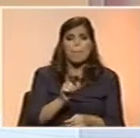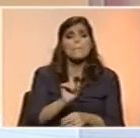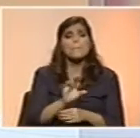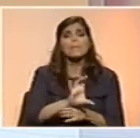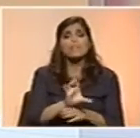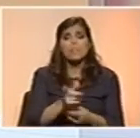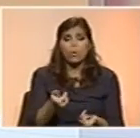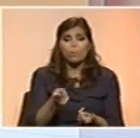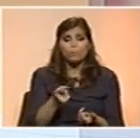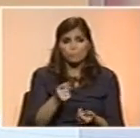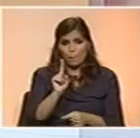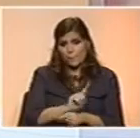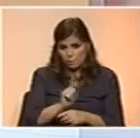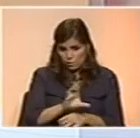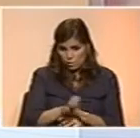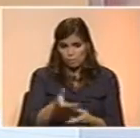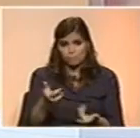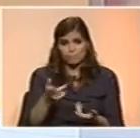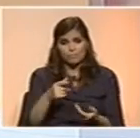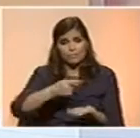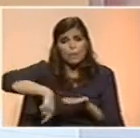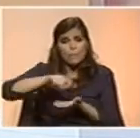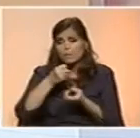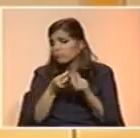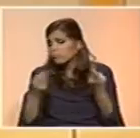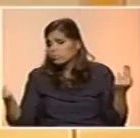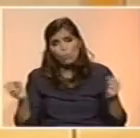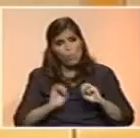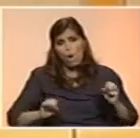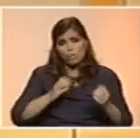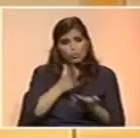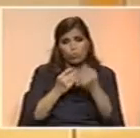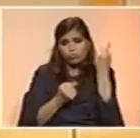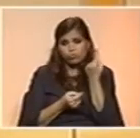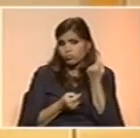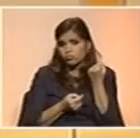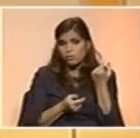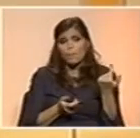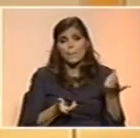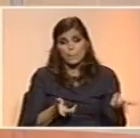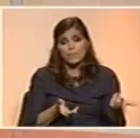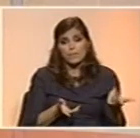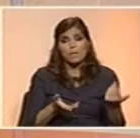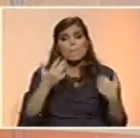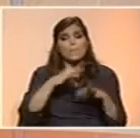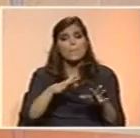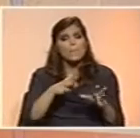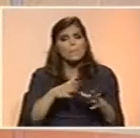escolha. É um só por dia, não é? Já é quase vegetariano. Sim, mas lá está, não seria sequer muito